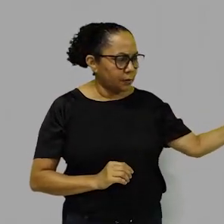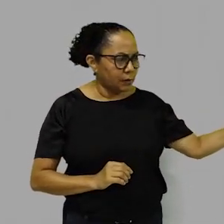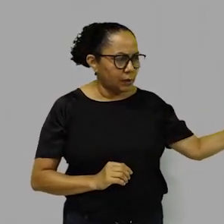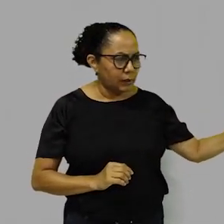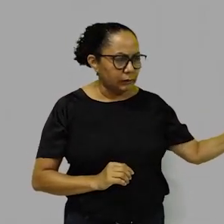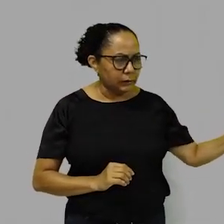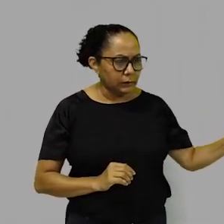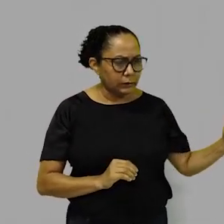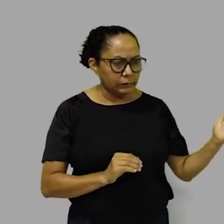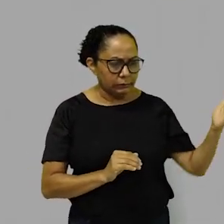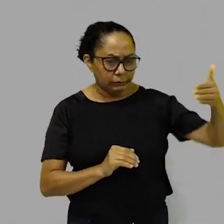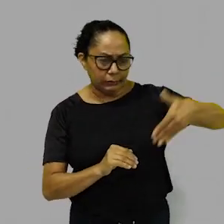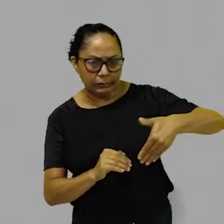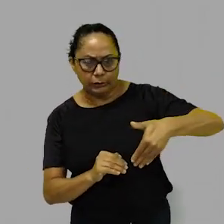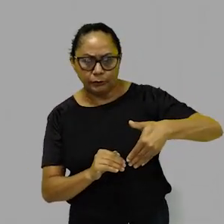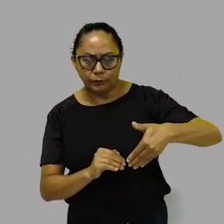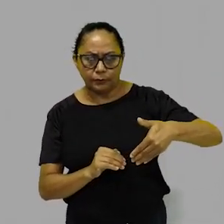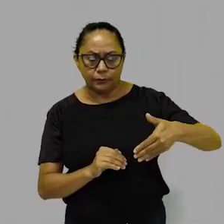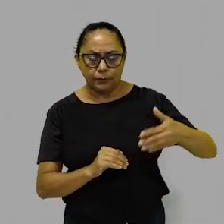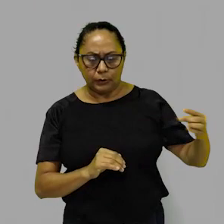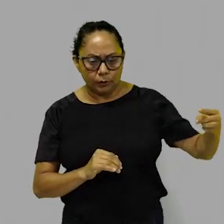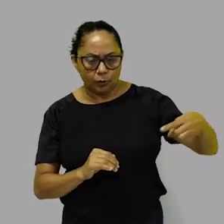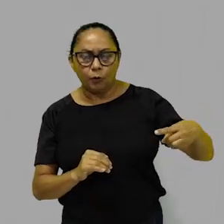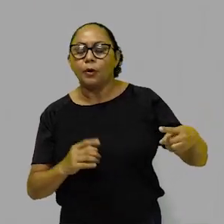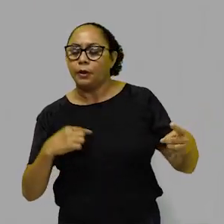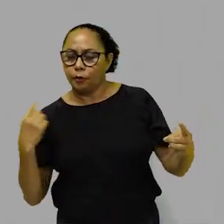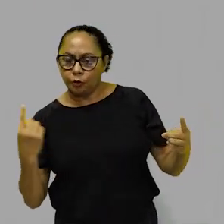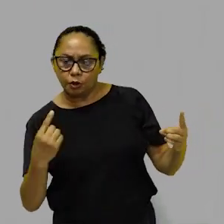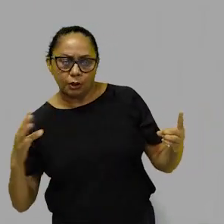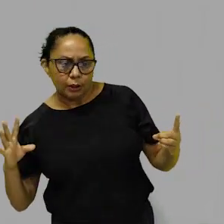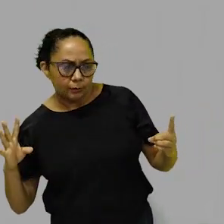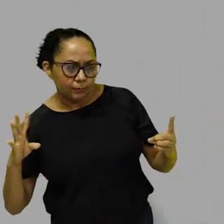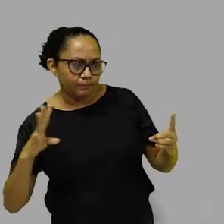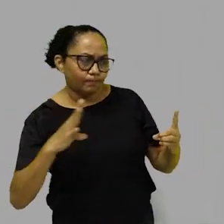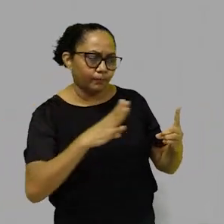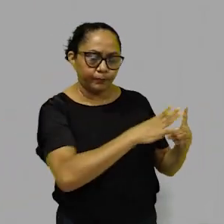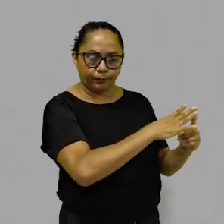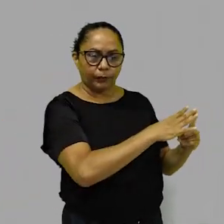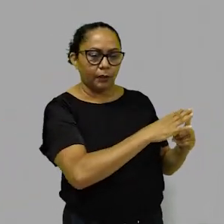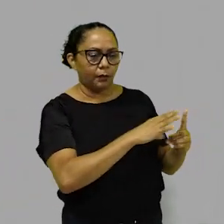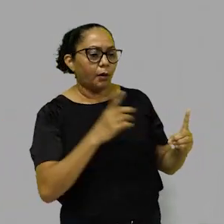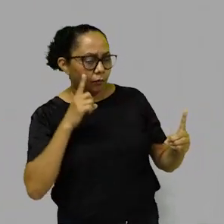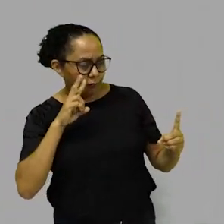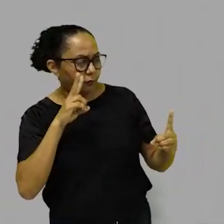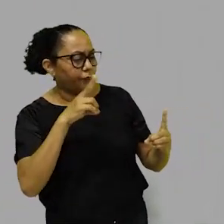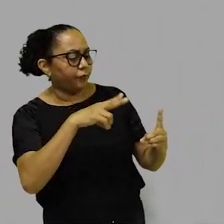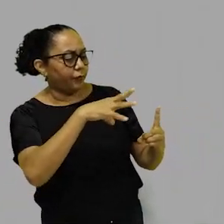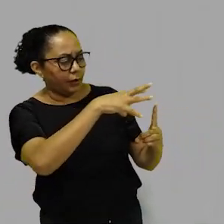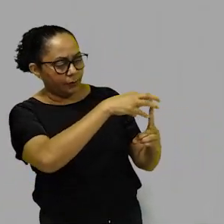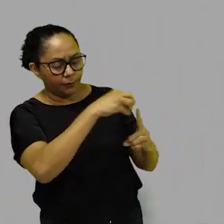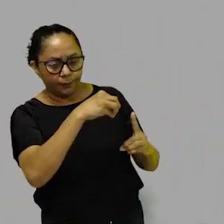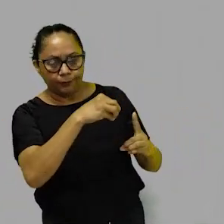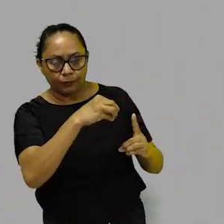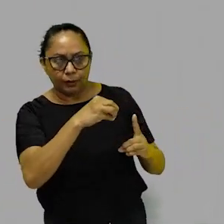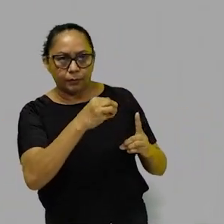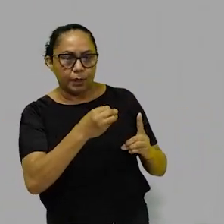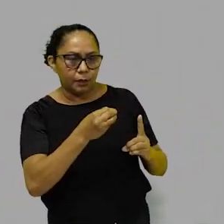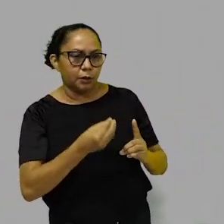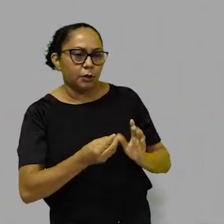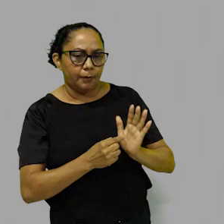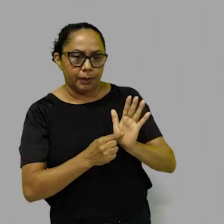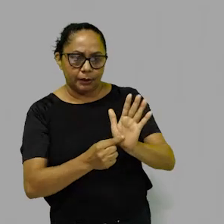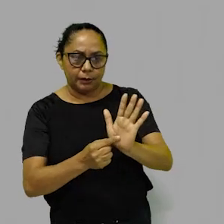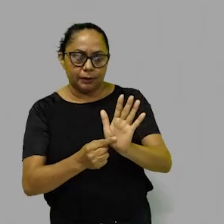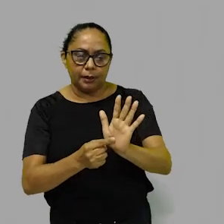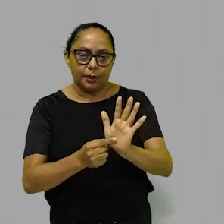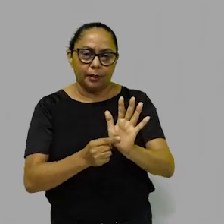ele. Então, o que é que essa célula vai fazer? Pois tá bom, deixa eu ver o pedaço do invasor para me levar para o nosso general. O general